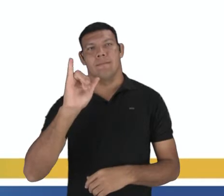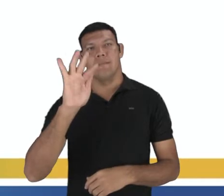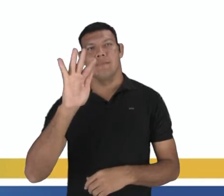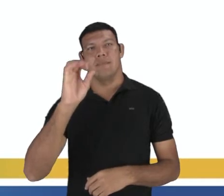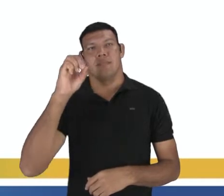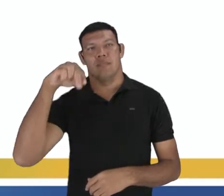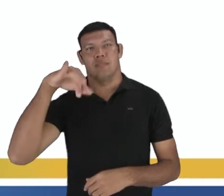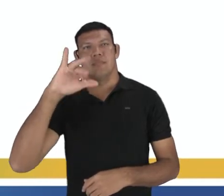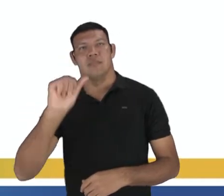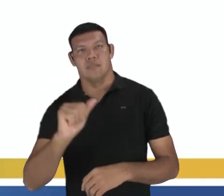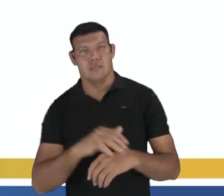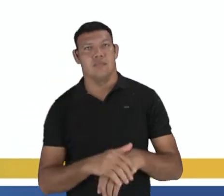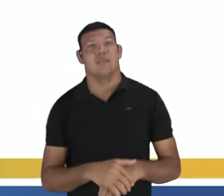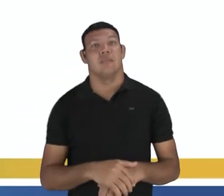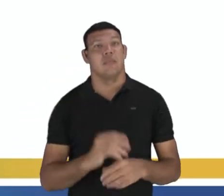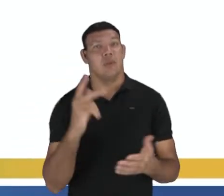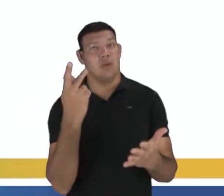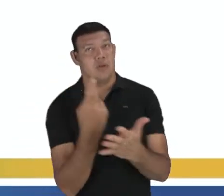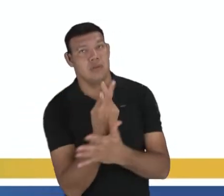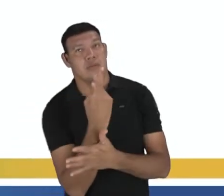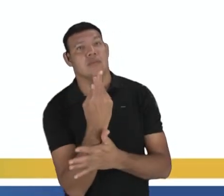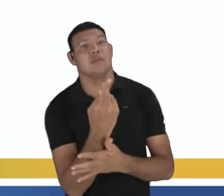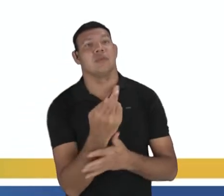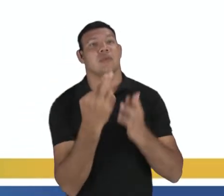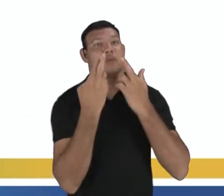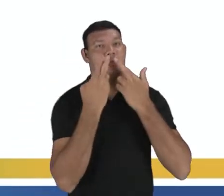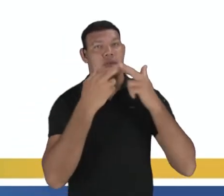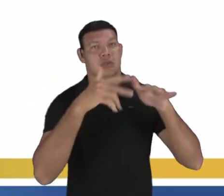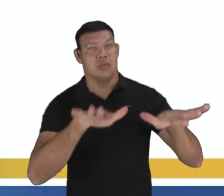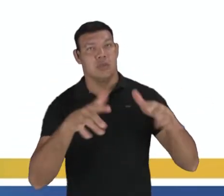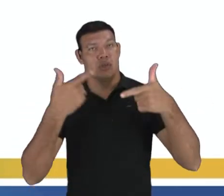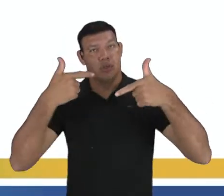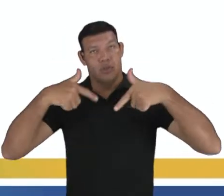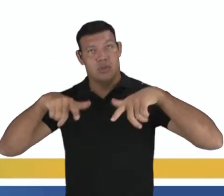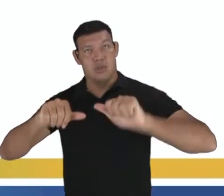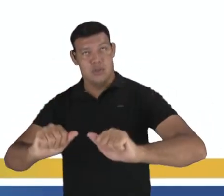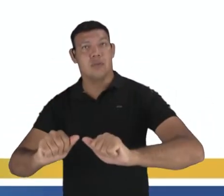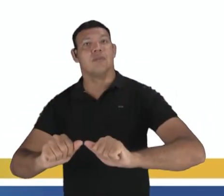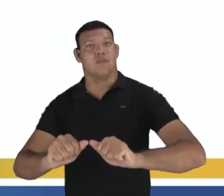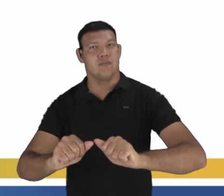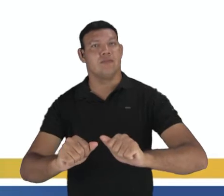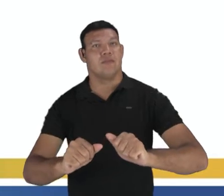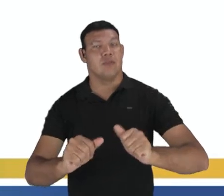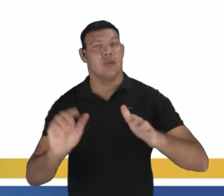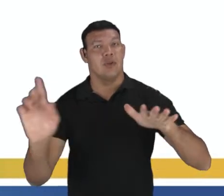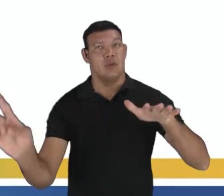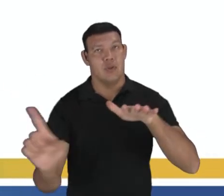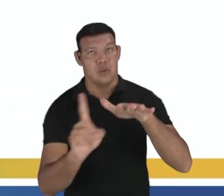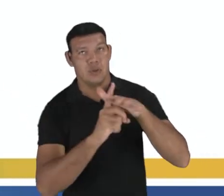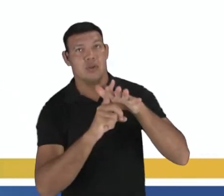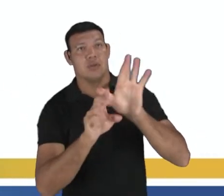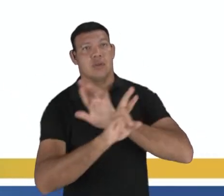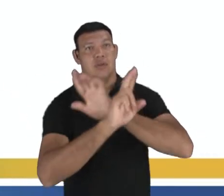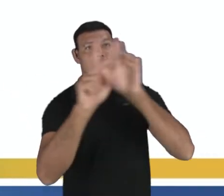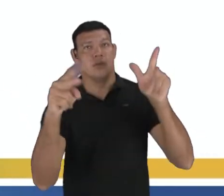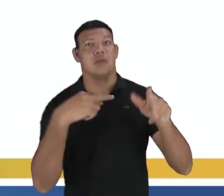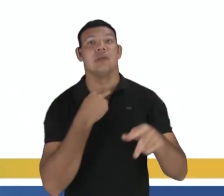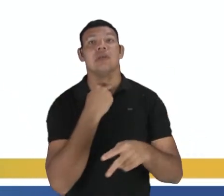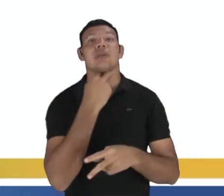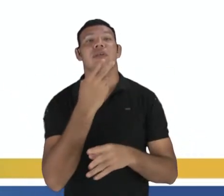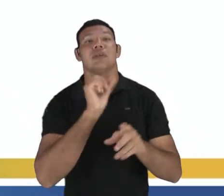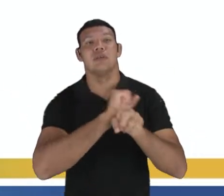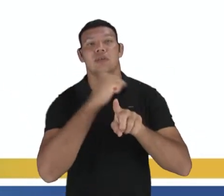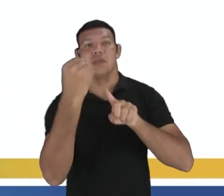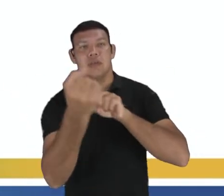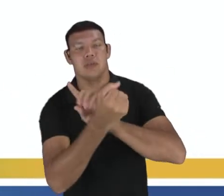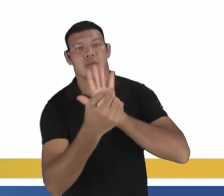determinados recursos linguísticos que operam introduzindo diferentes vozes sociais no texto. Verdadeiro